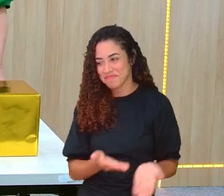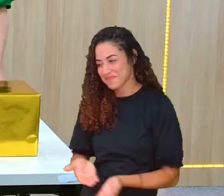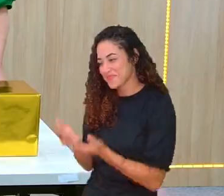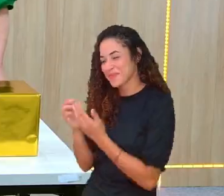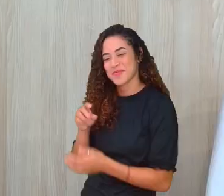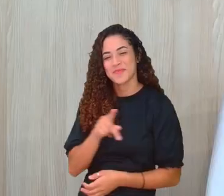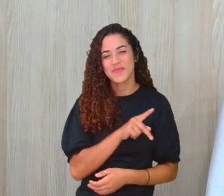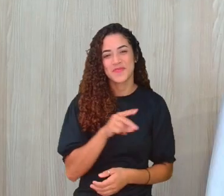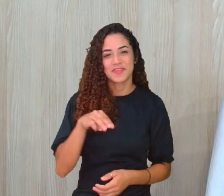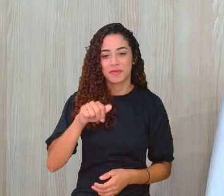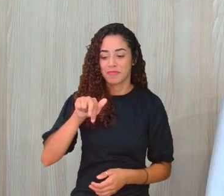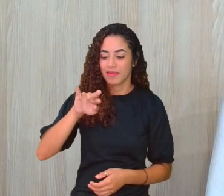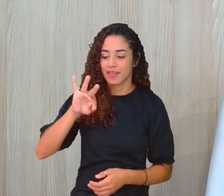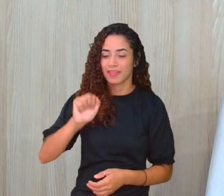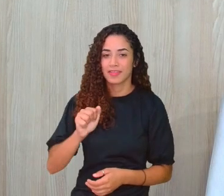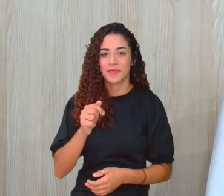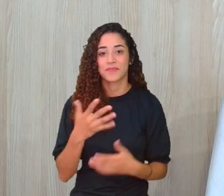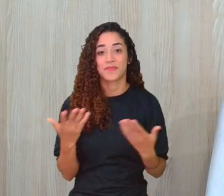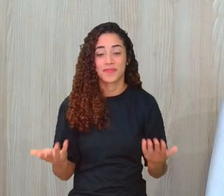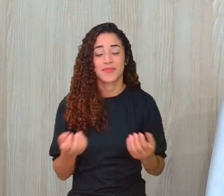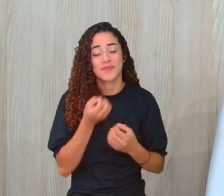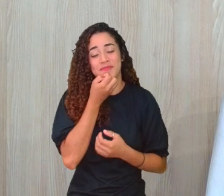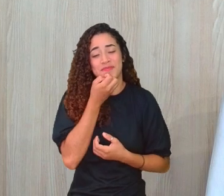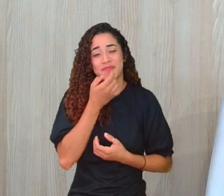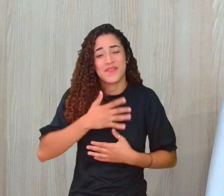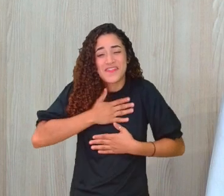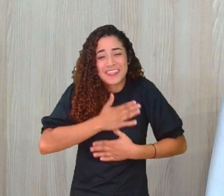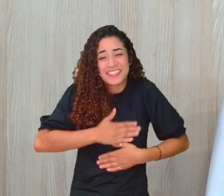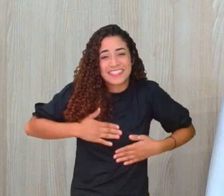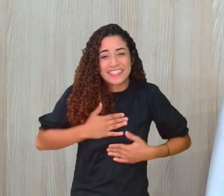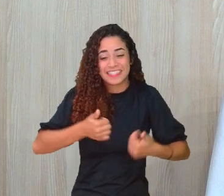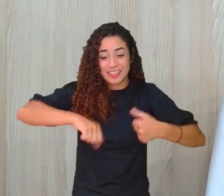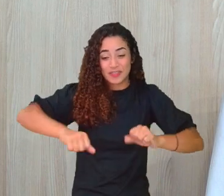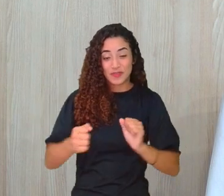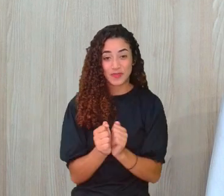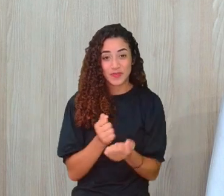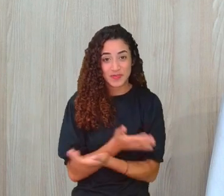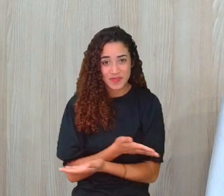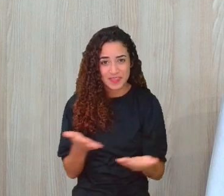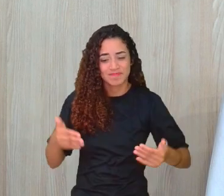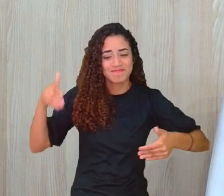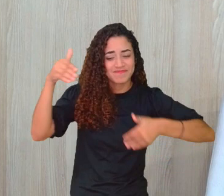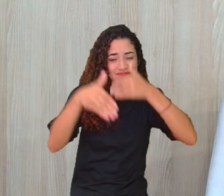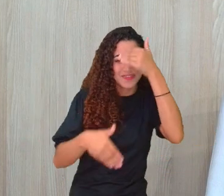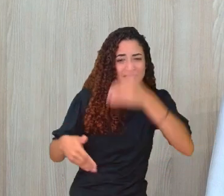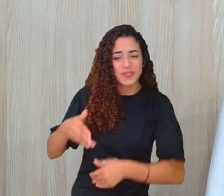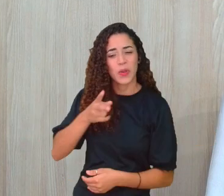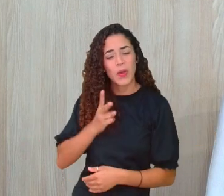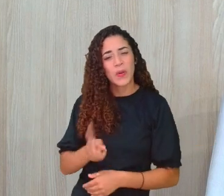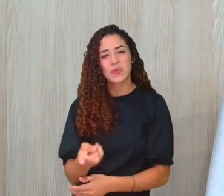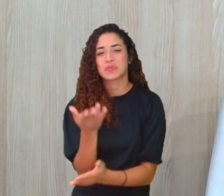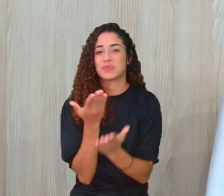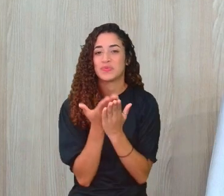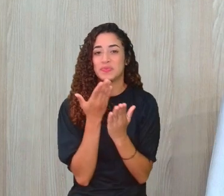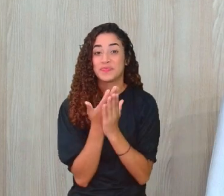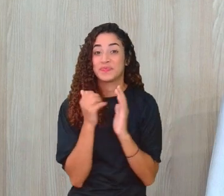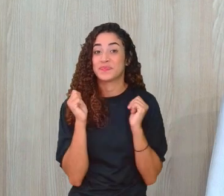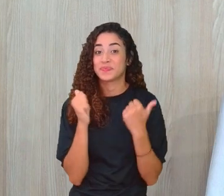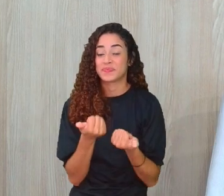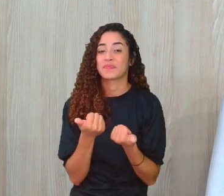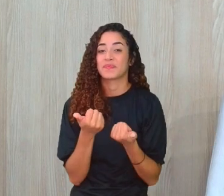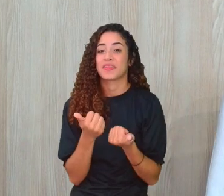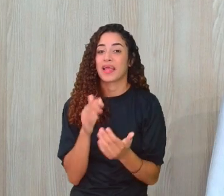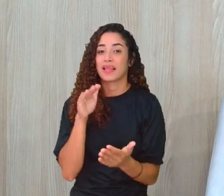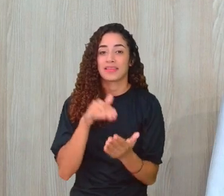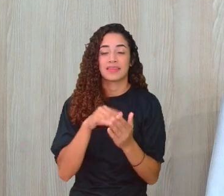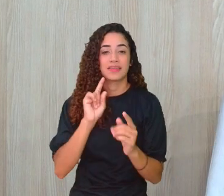Marta. Pessoal, foi um prazer estar com vocês. Participem, continuem estudando, viu? Até